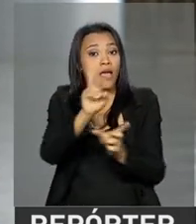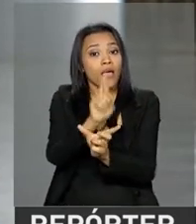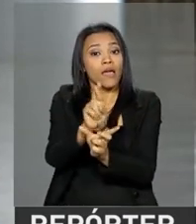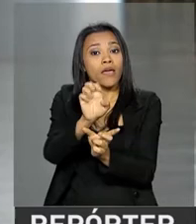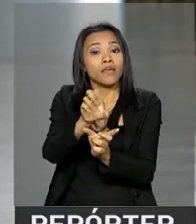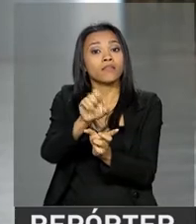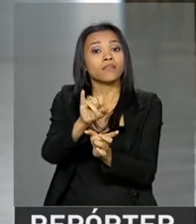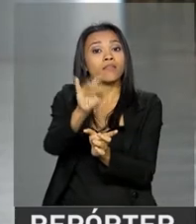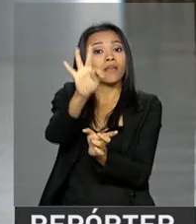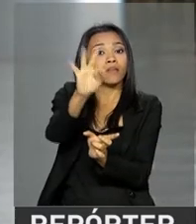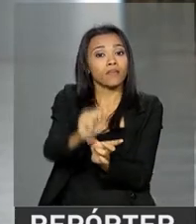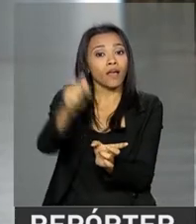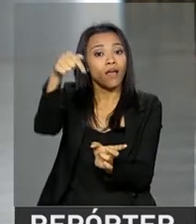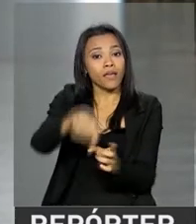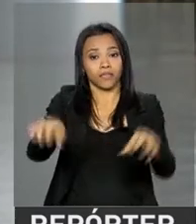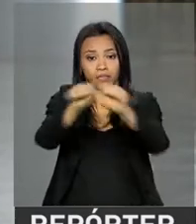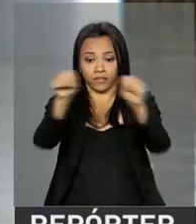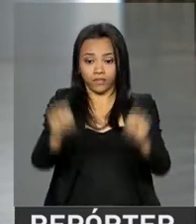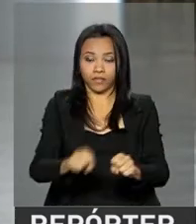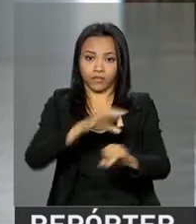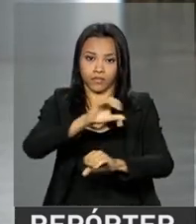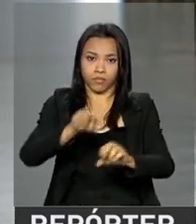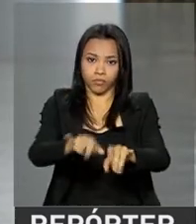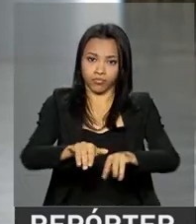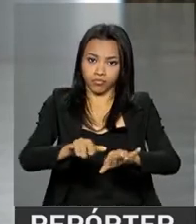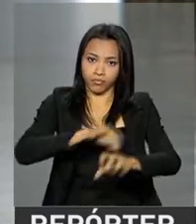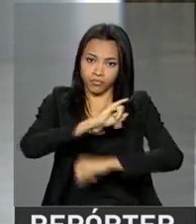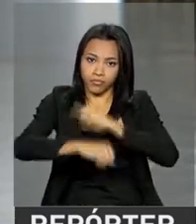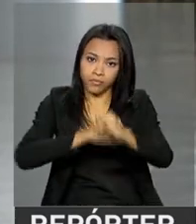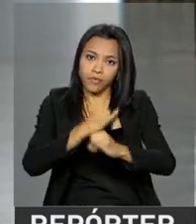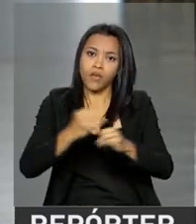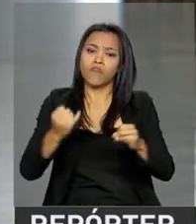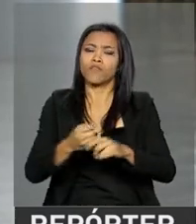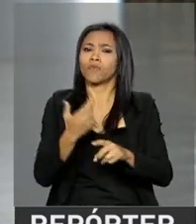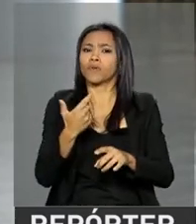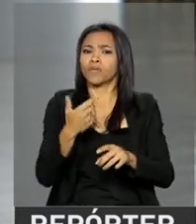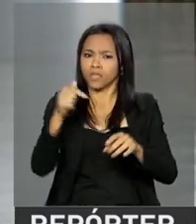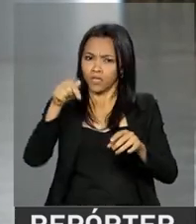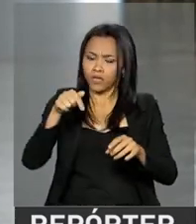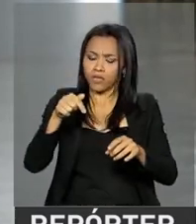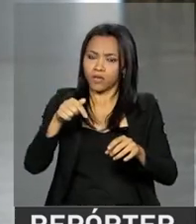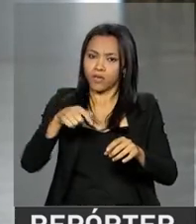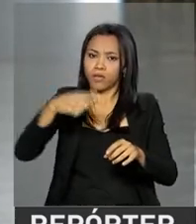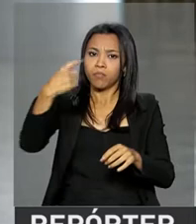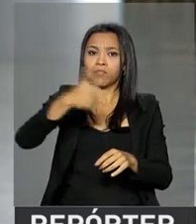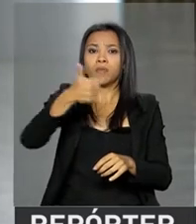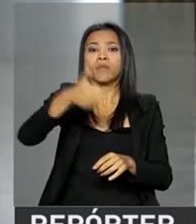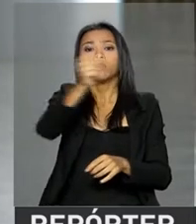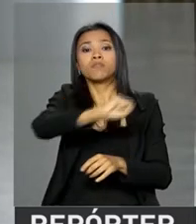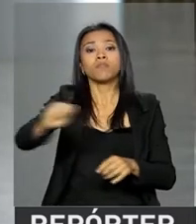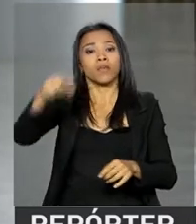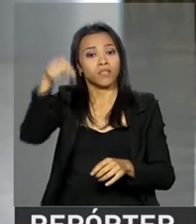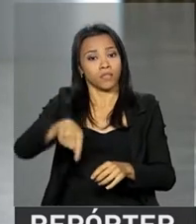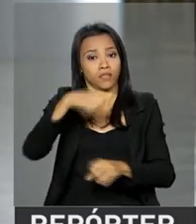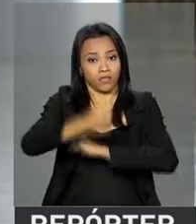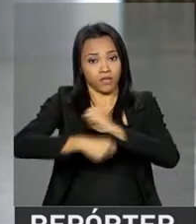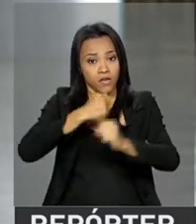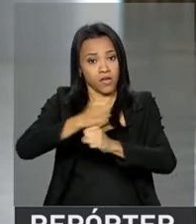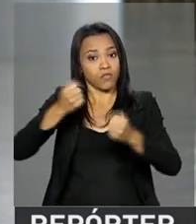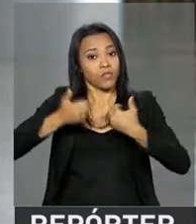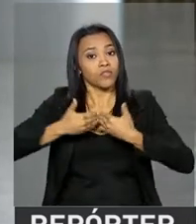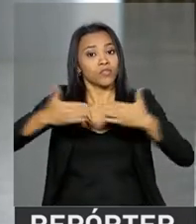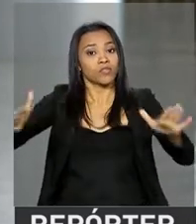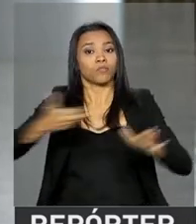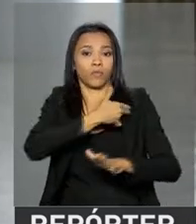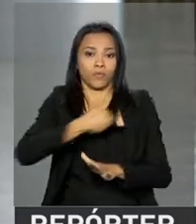Portal Único do Comércio Exterior foi lançado no começo desse ano, no primeiro semestre desse ano, pelo governo, com o